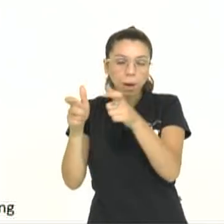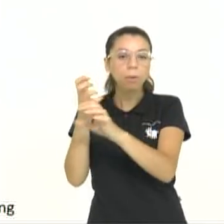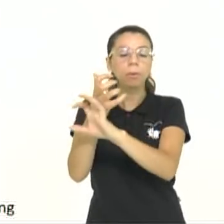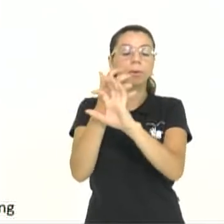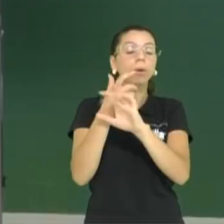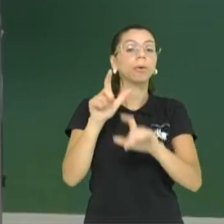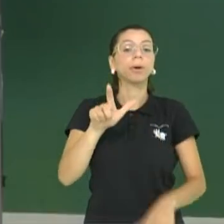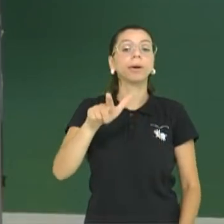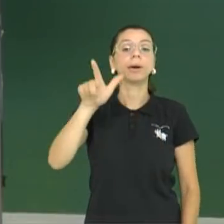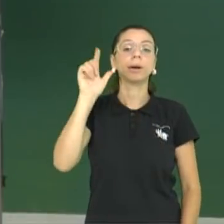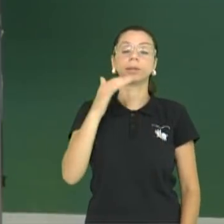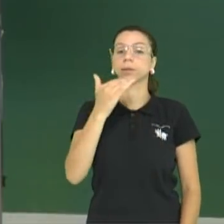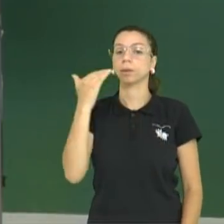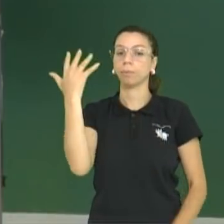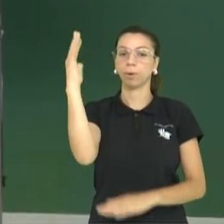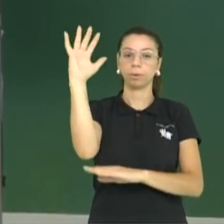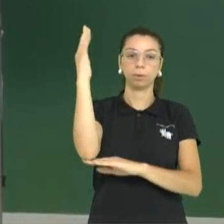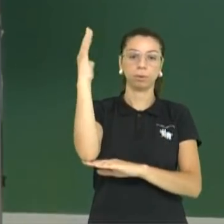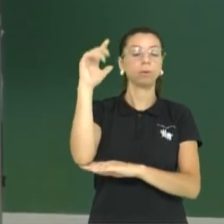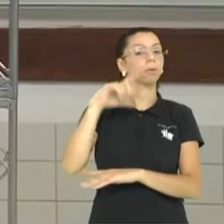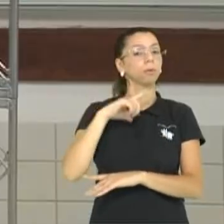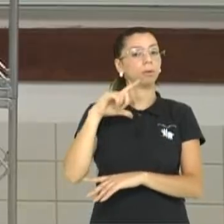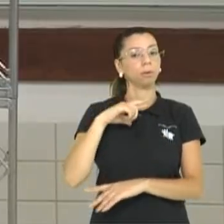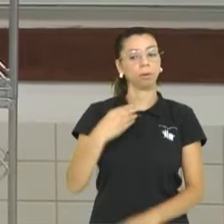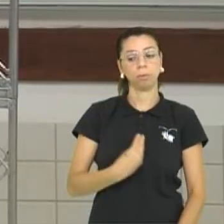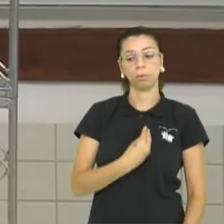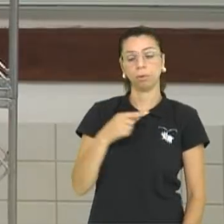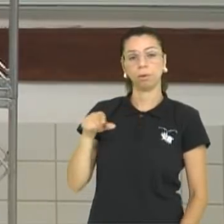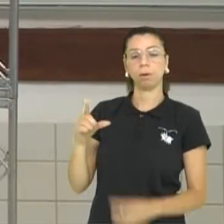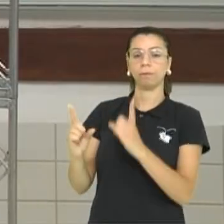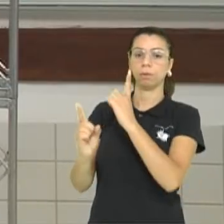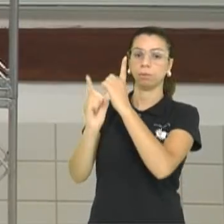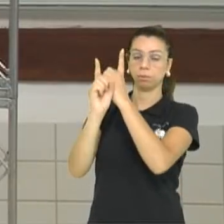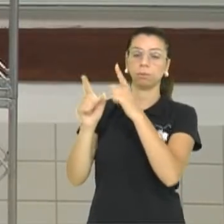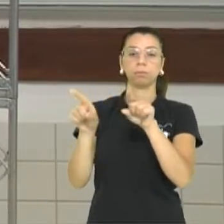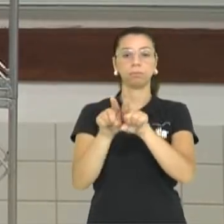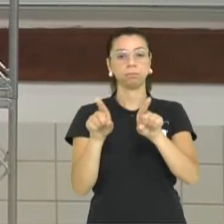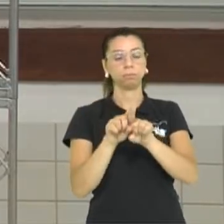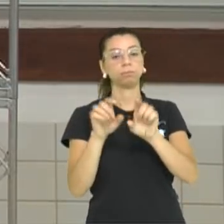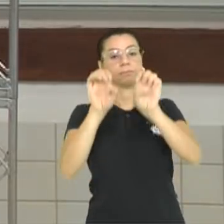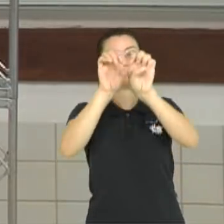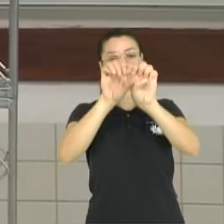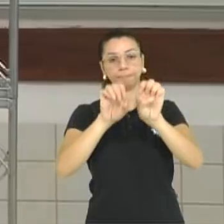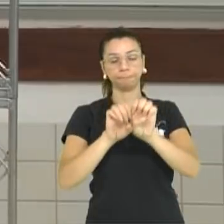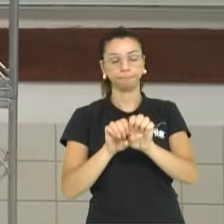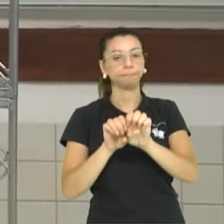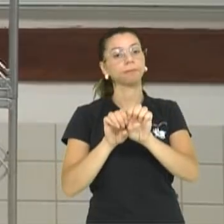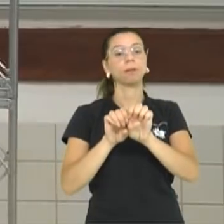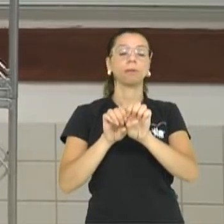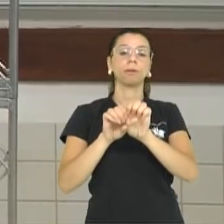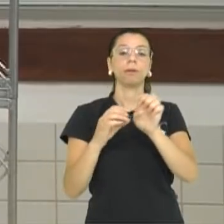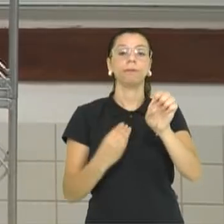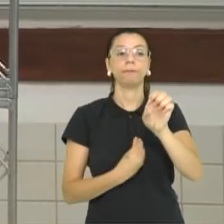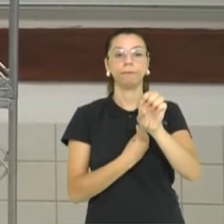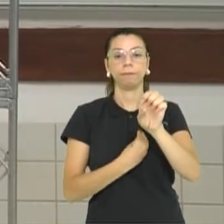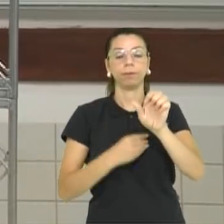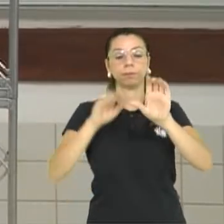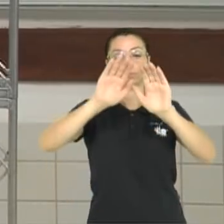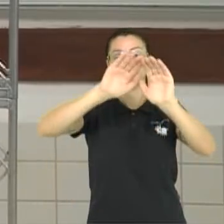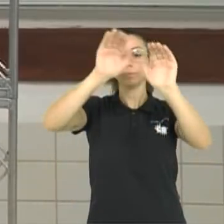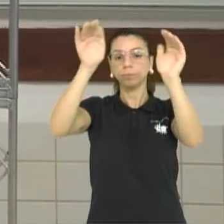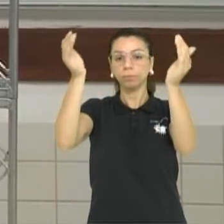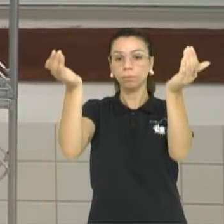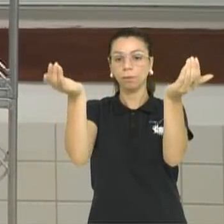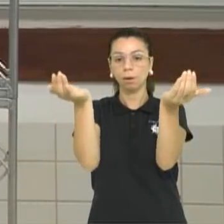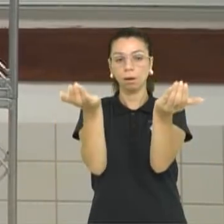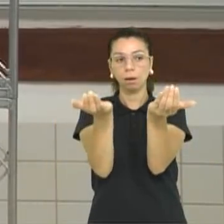do vegetal, havia a célula ali. Então, imagina que existia uma estrutura viva. E em volta ficou algo morto, como